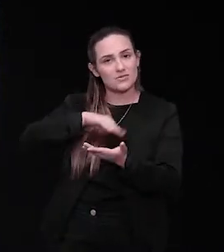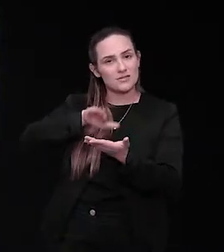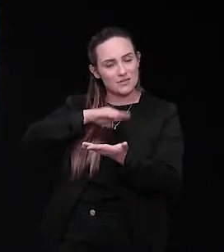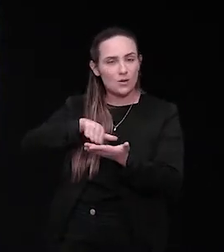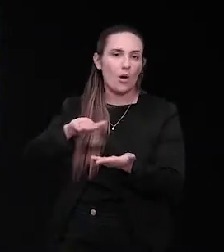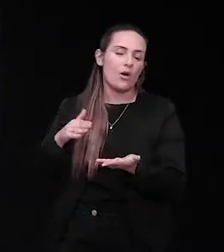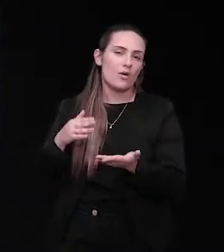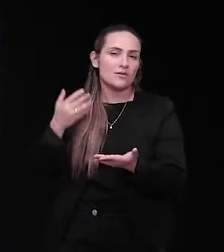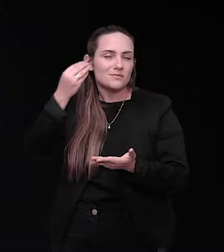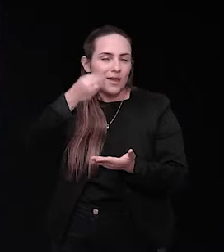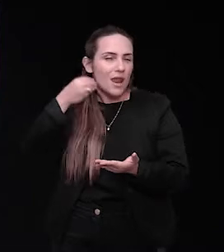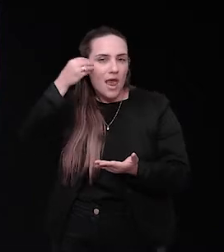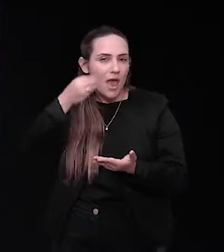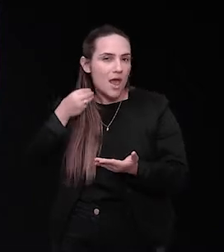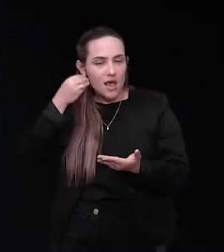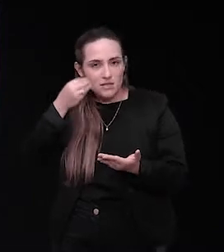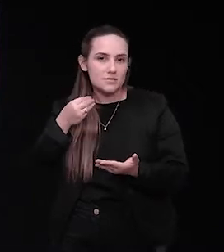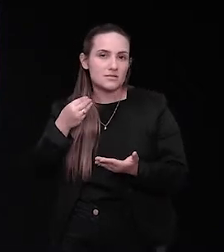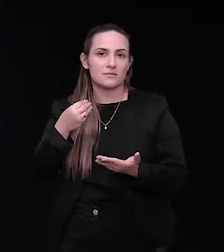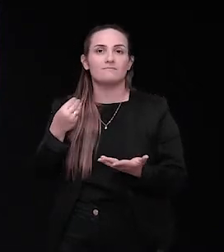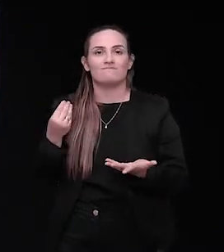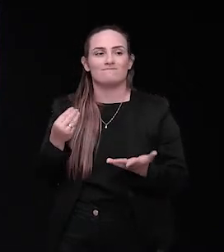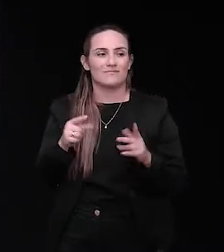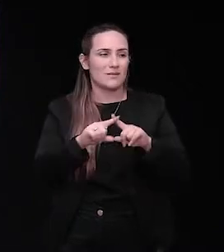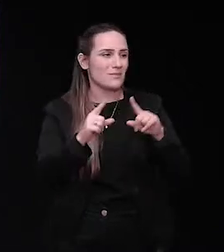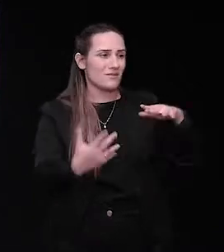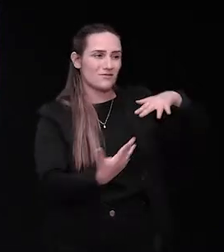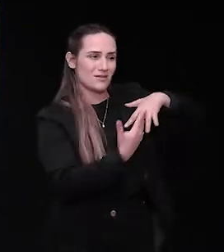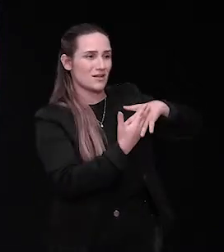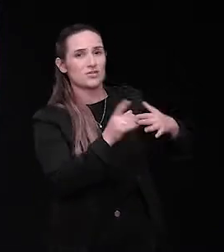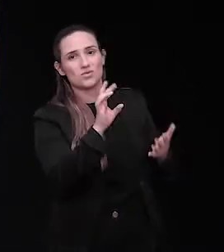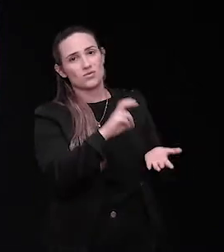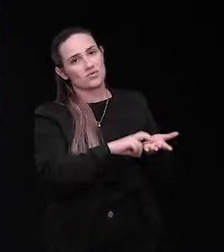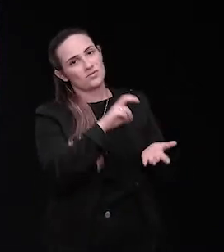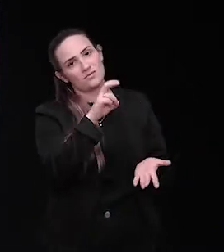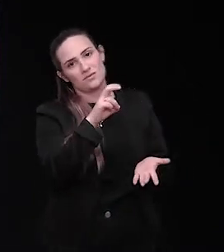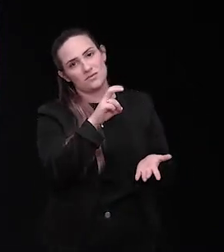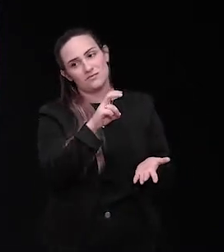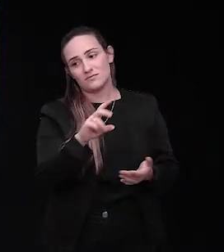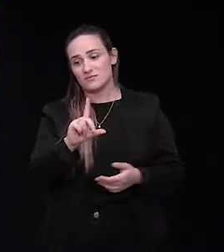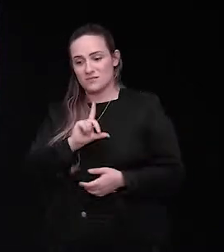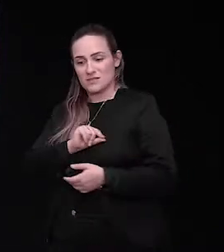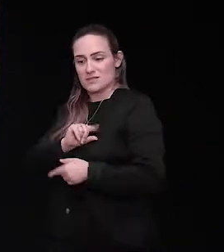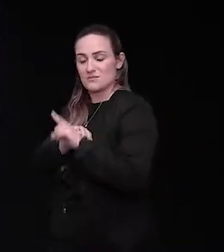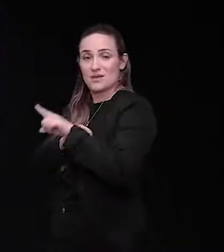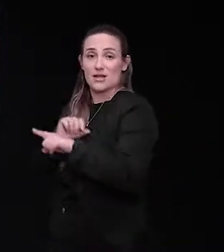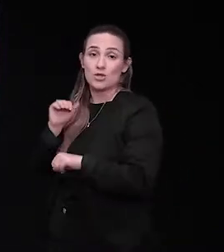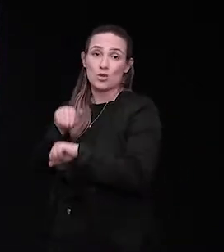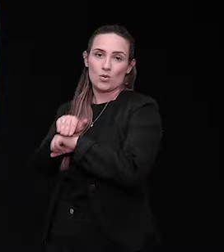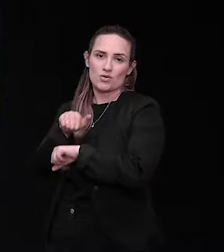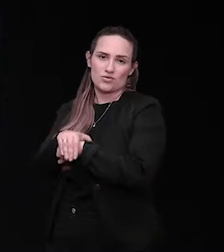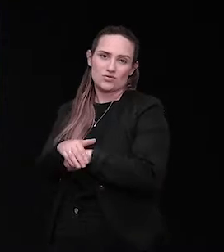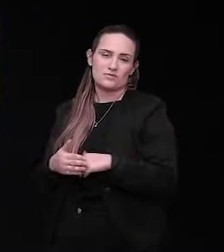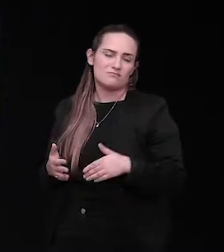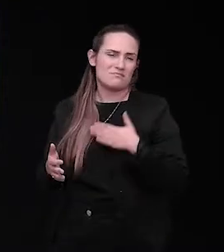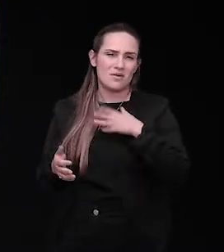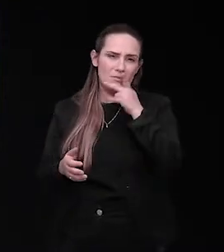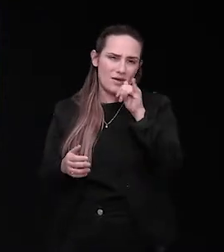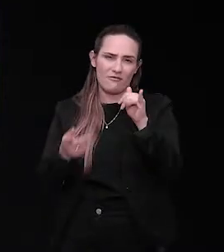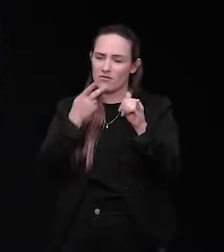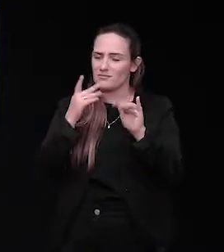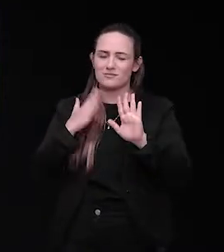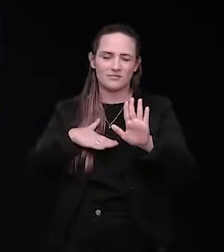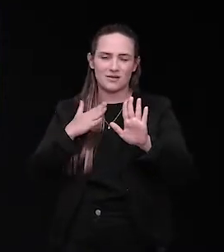exercer de fato a advocacia, aprender as responsabilidades que tinha à época, a Federal, a aula era de manhã e o